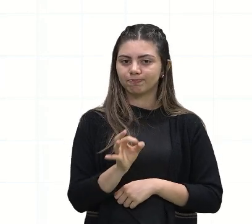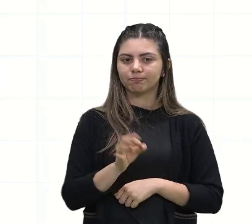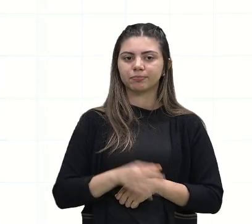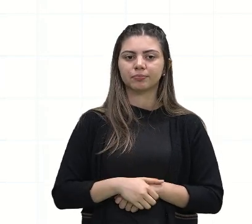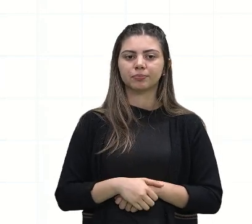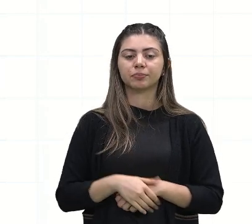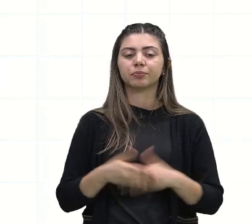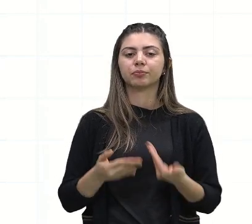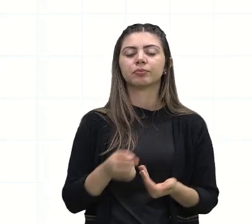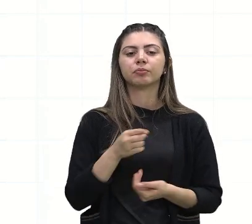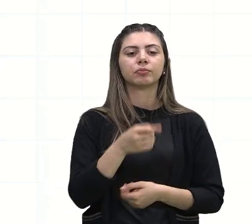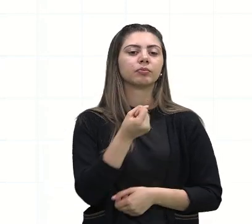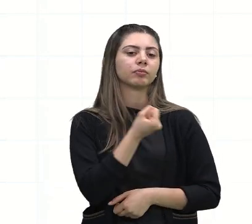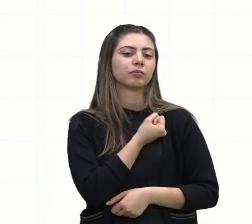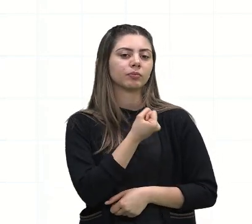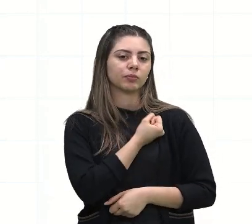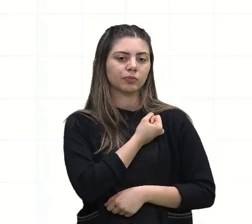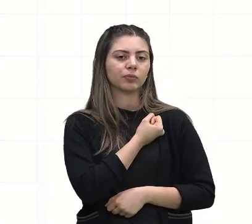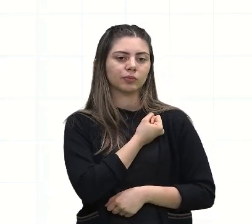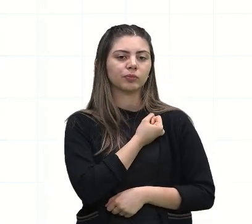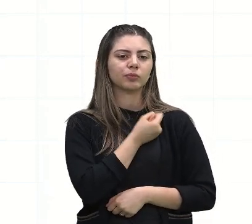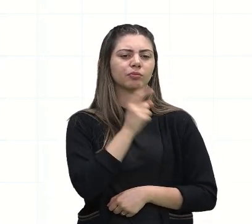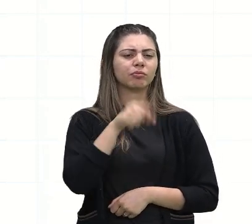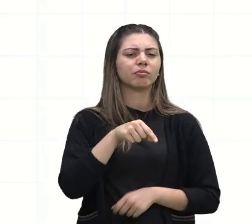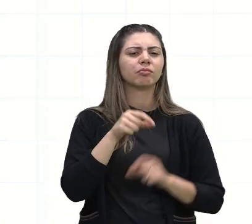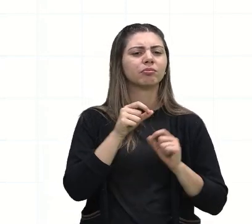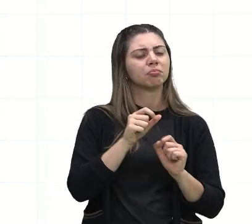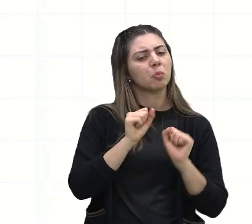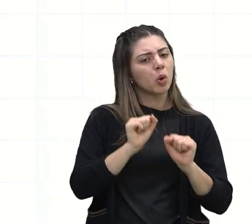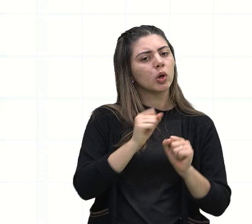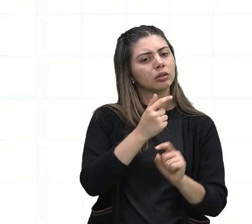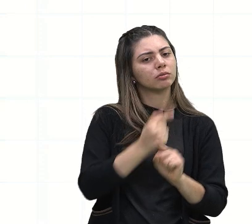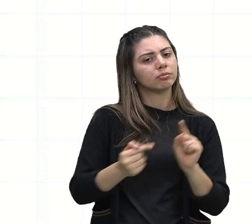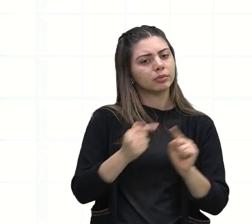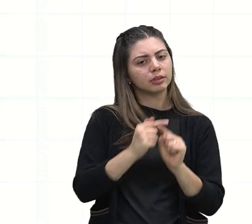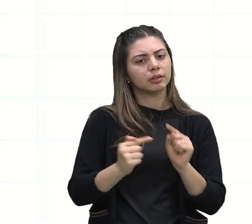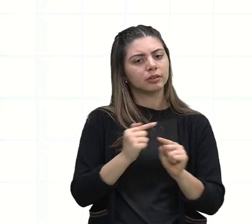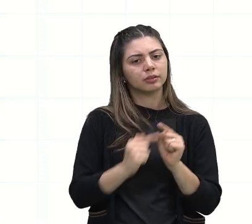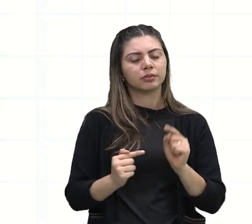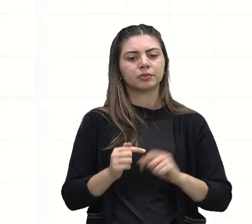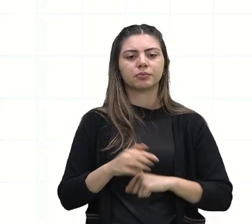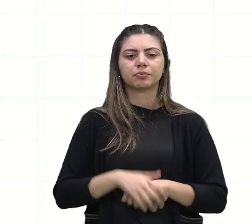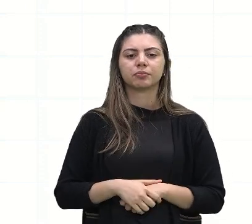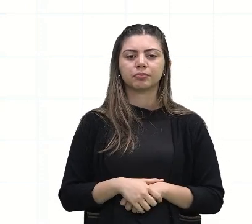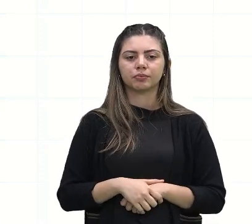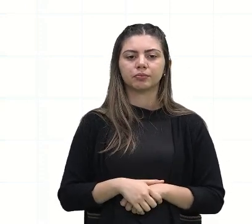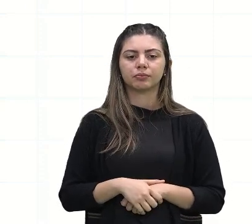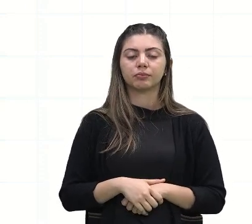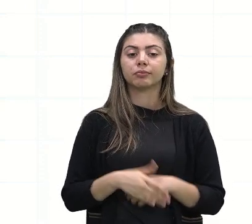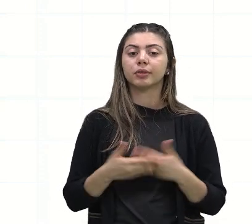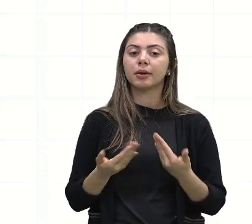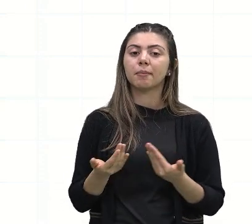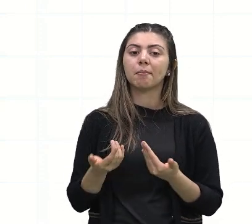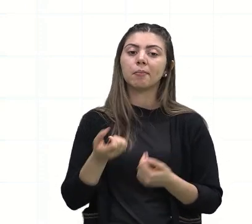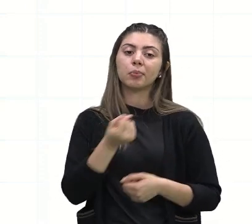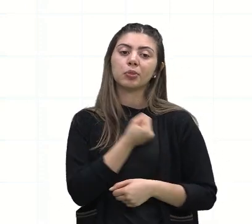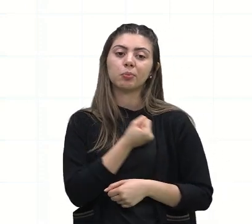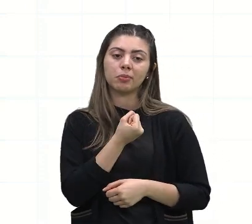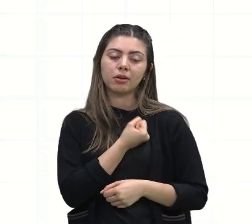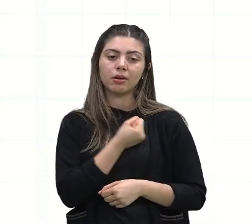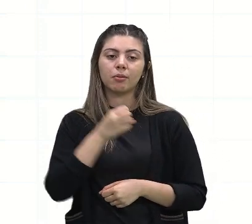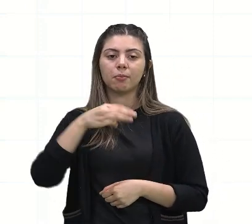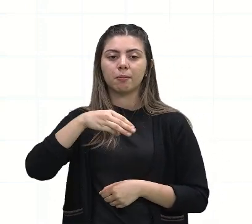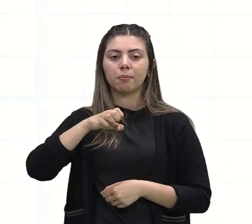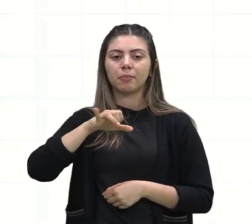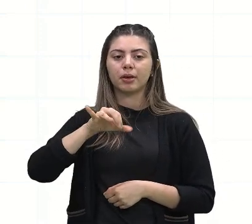O numeral com um sentido de metade. Vejam bem. E o numeral meio com sentido